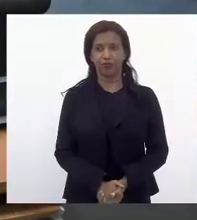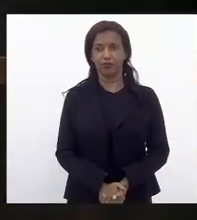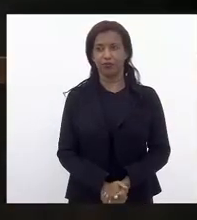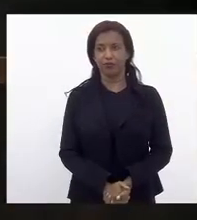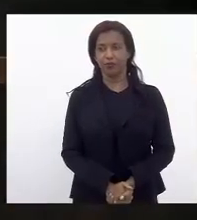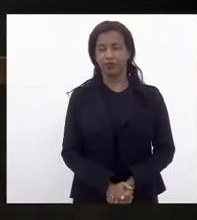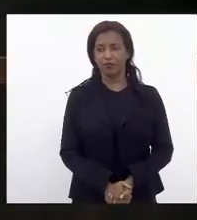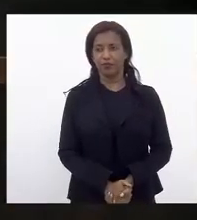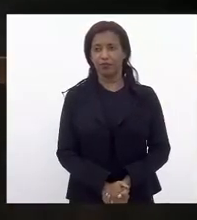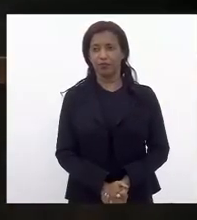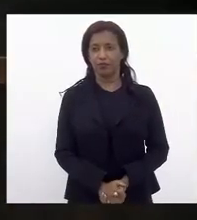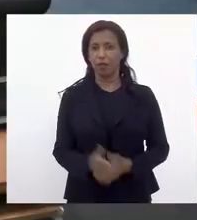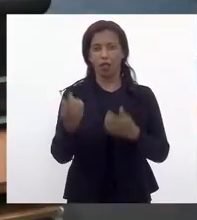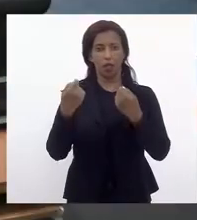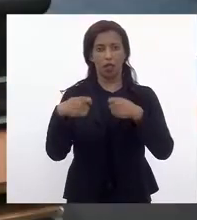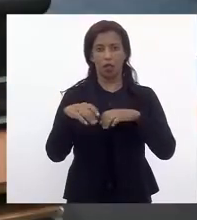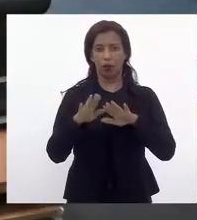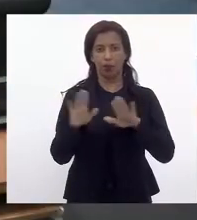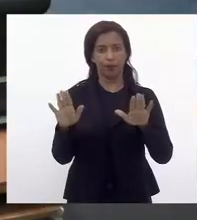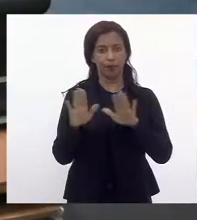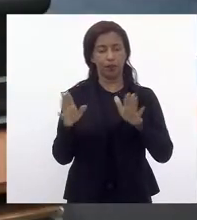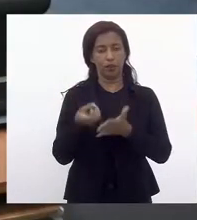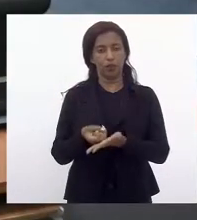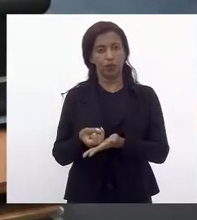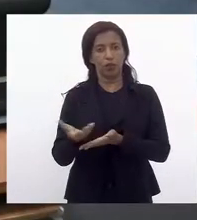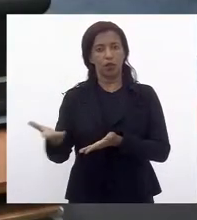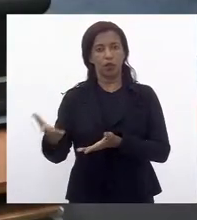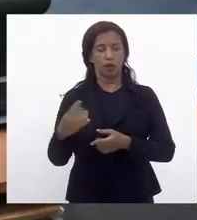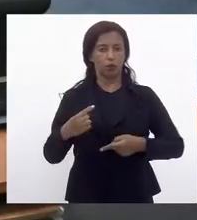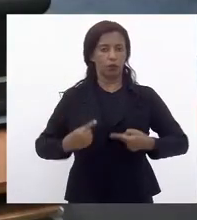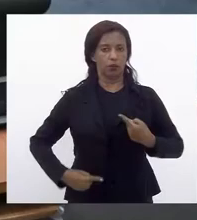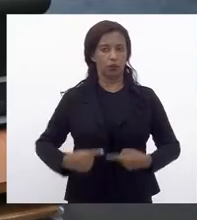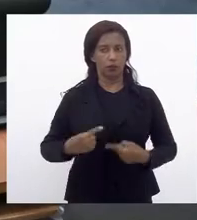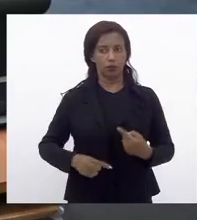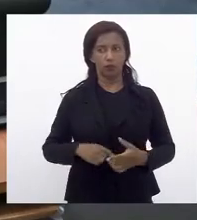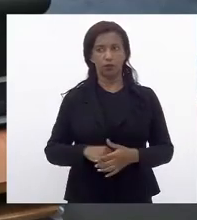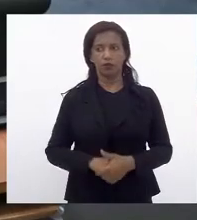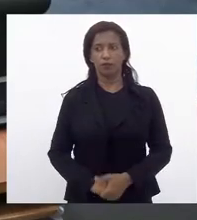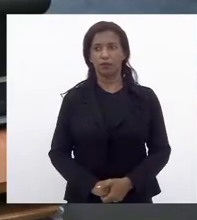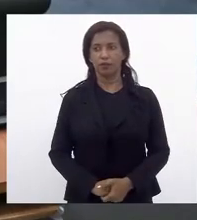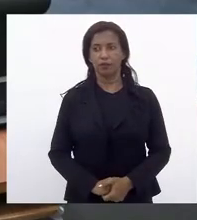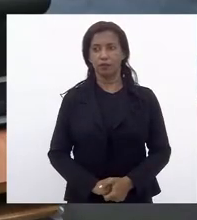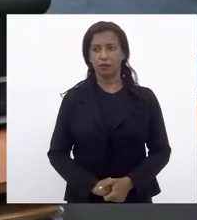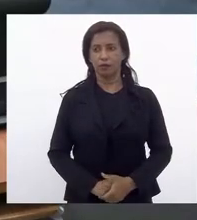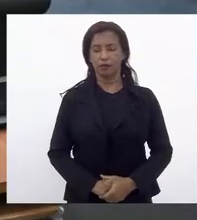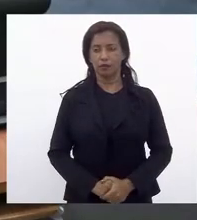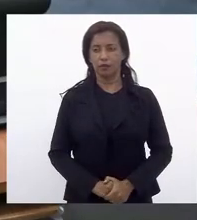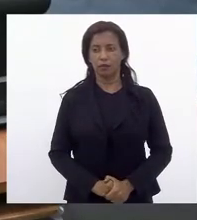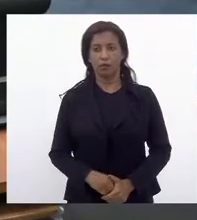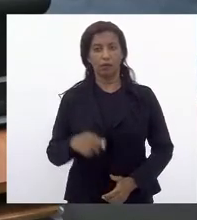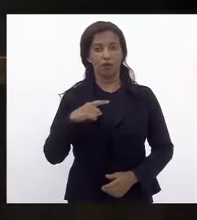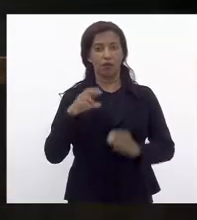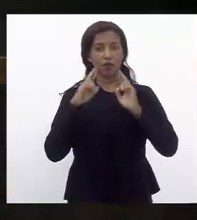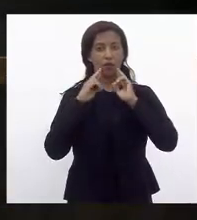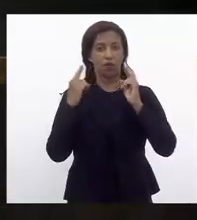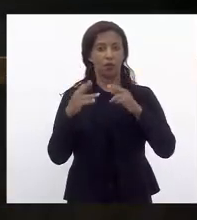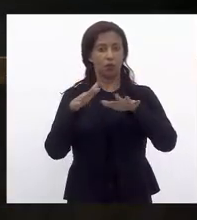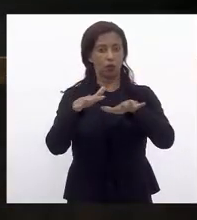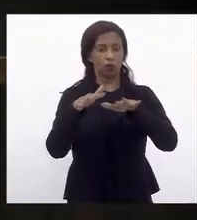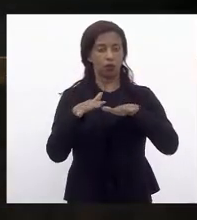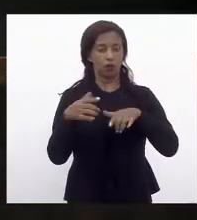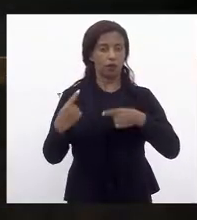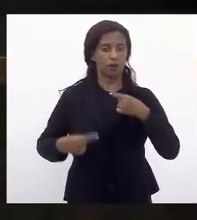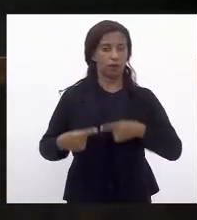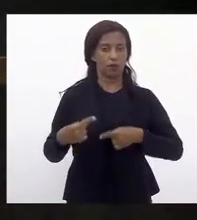Não, não precisa ler. Não precisa, já que a gente encaminhou aí o debate para fazer sobre as emendas. A audiência pública para discutir todas